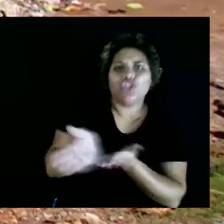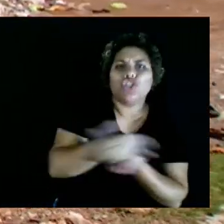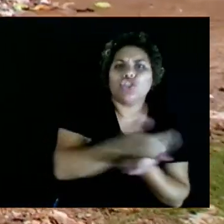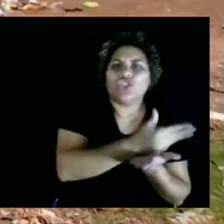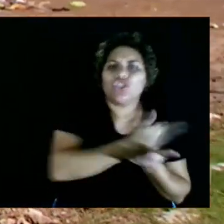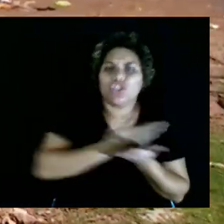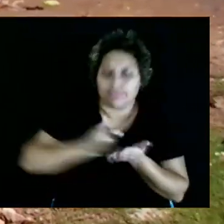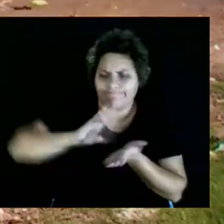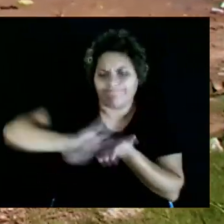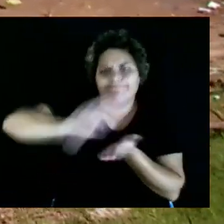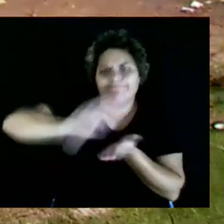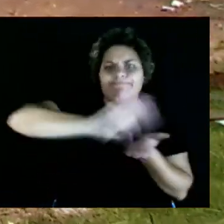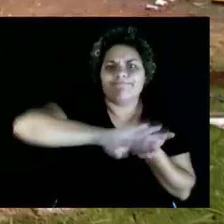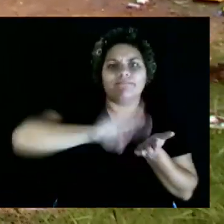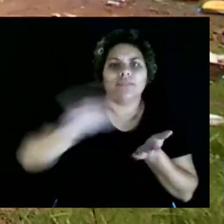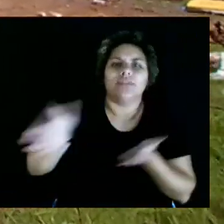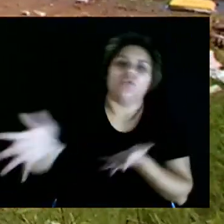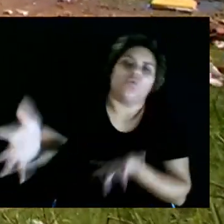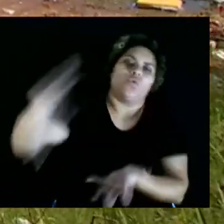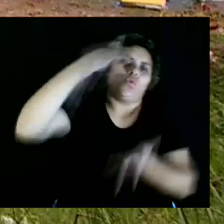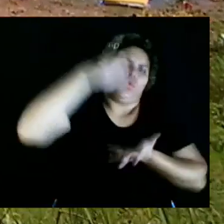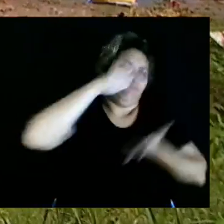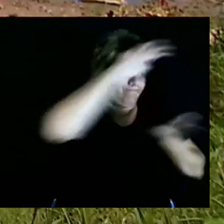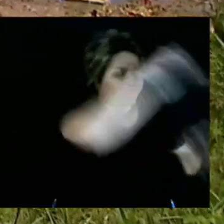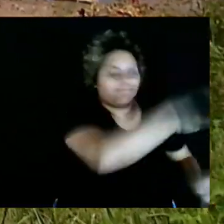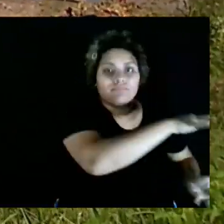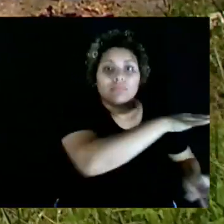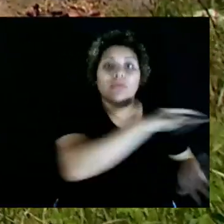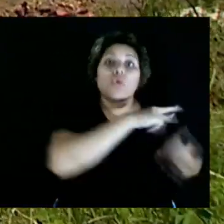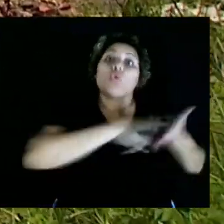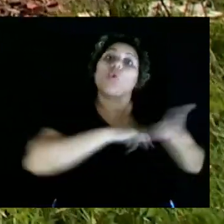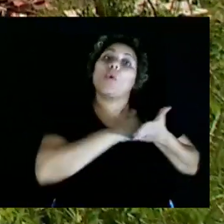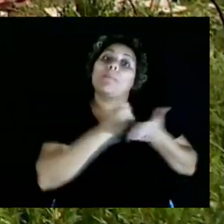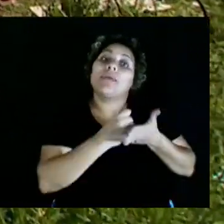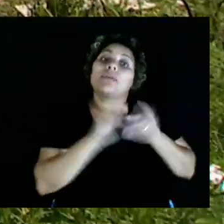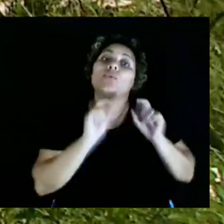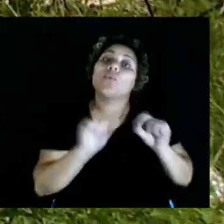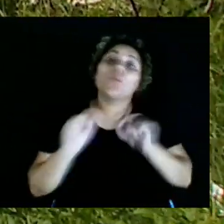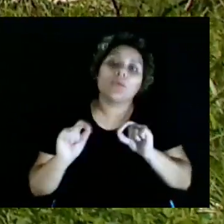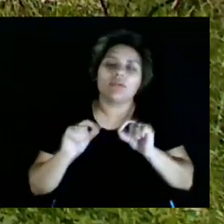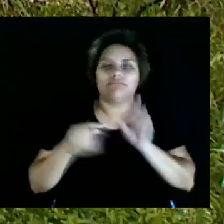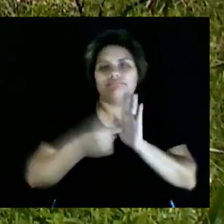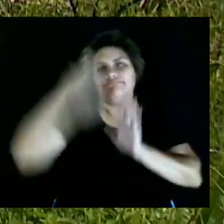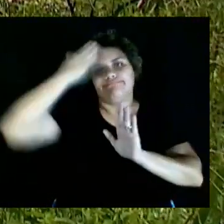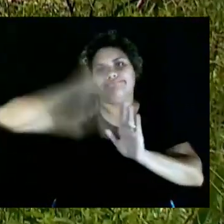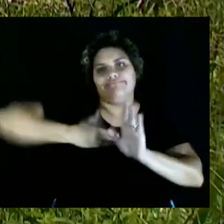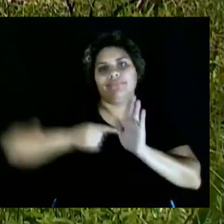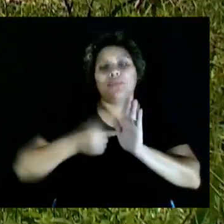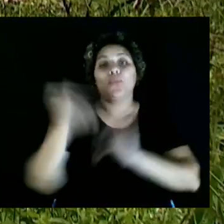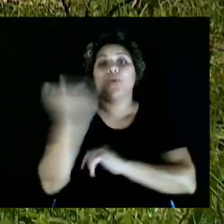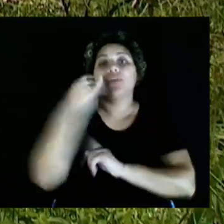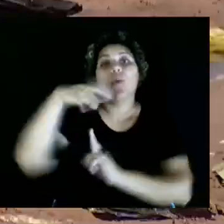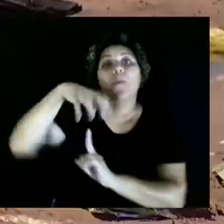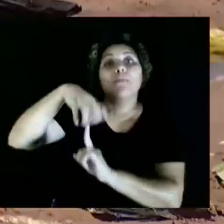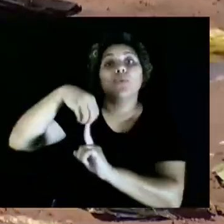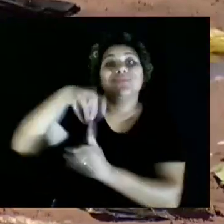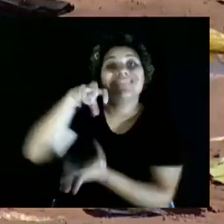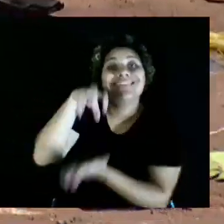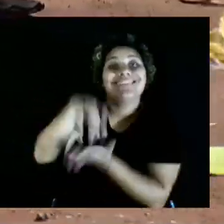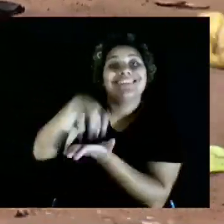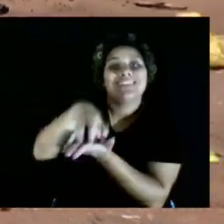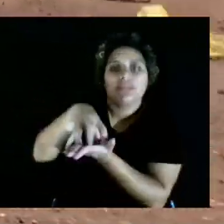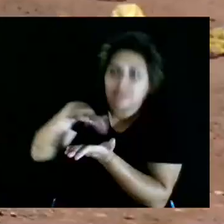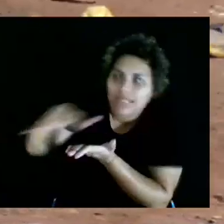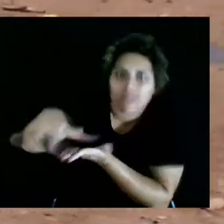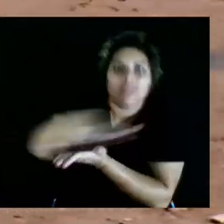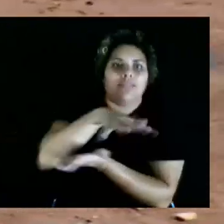forma inadequada. No documento, o parlamentar destaca a importância de um ecoponto centralizado na região, que vai promover